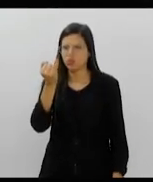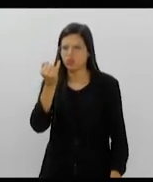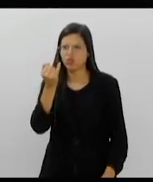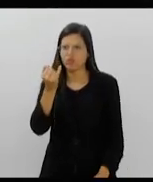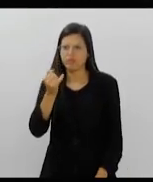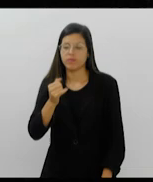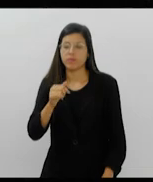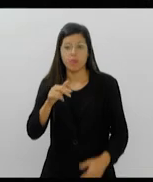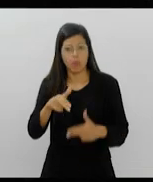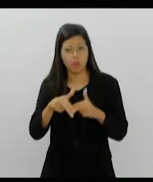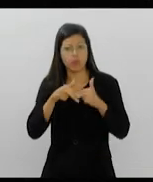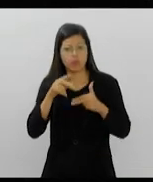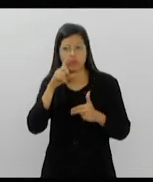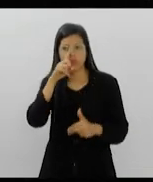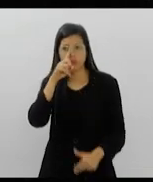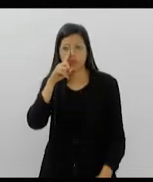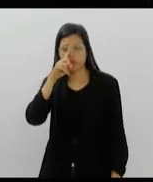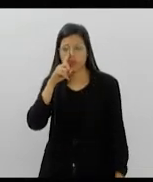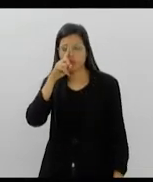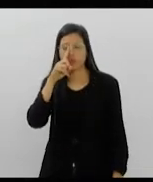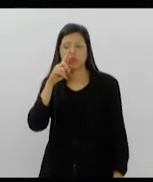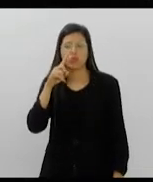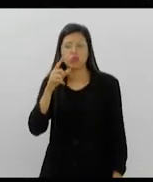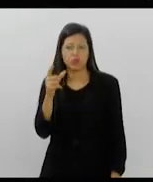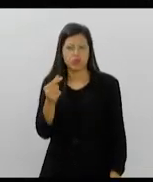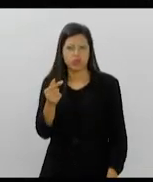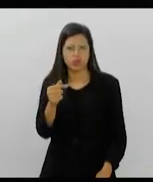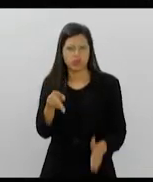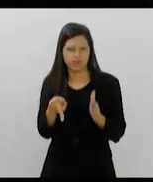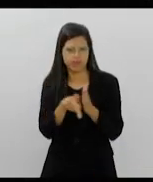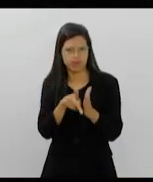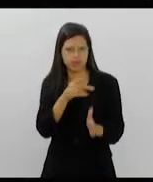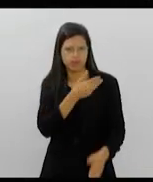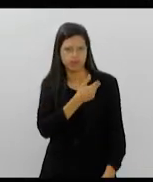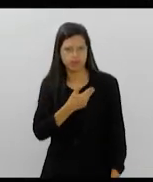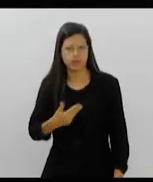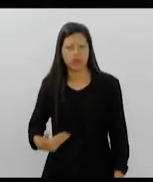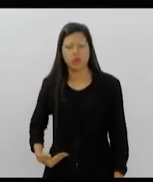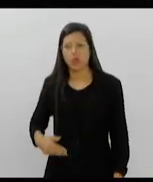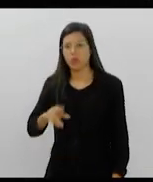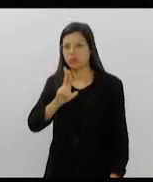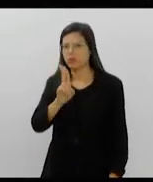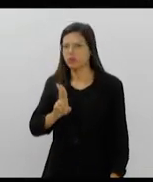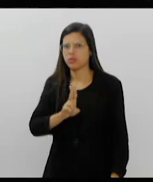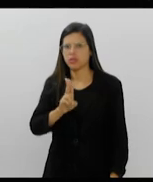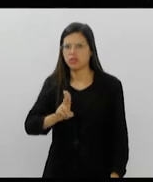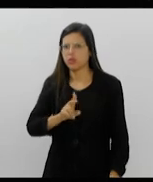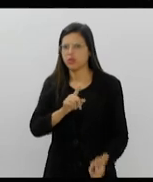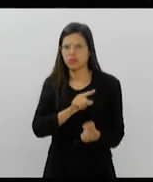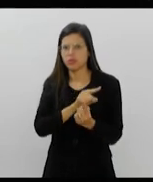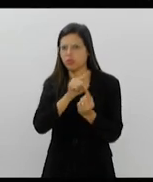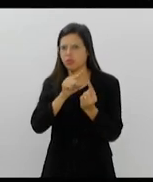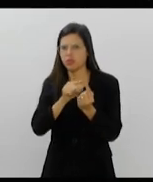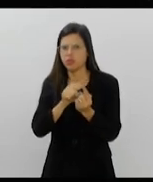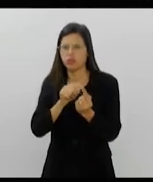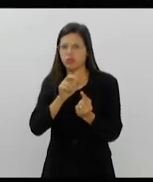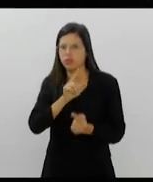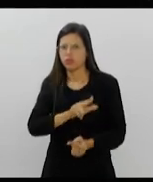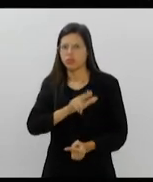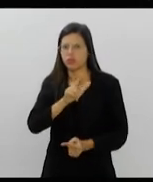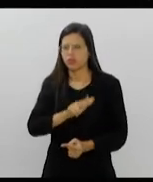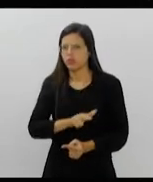risco. Dinheiro público, quando aplicado, não visa buscar